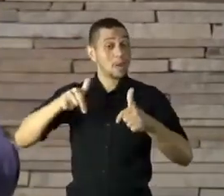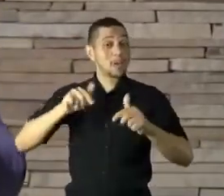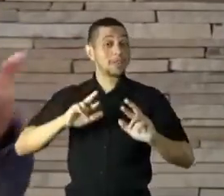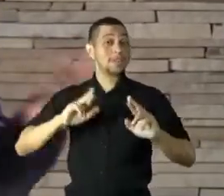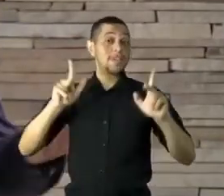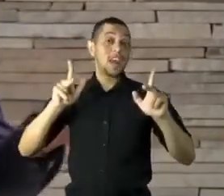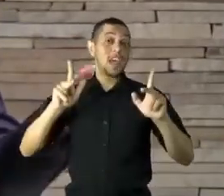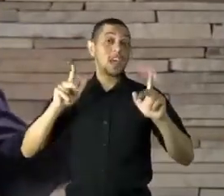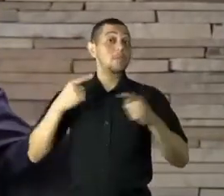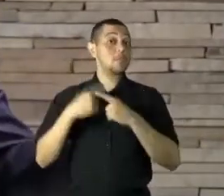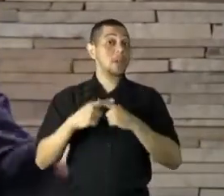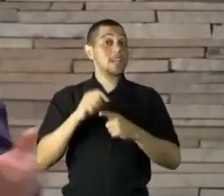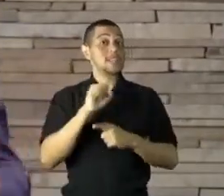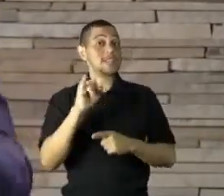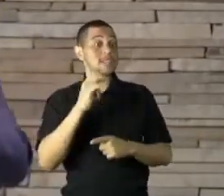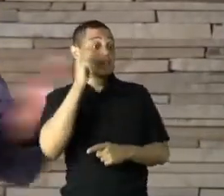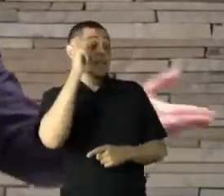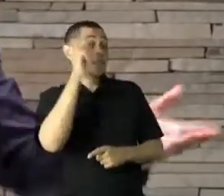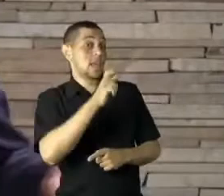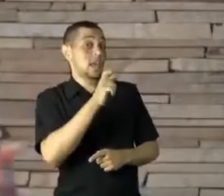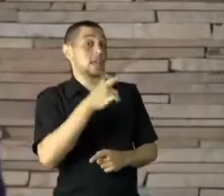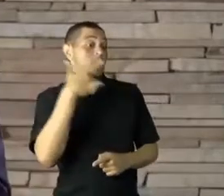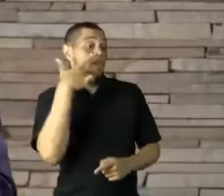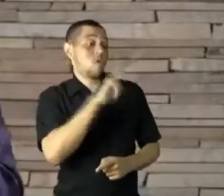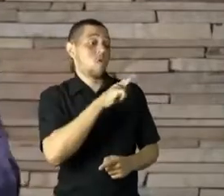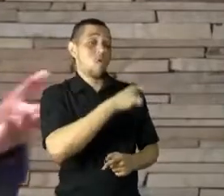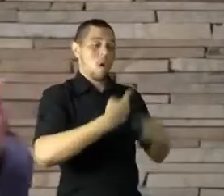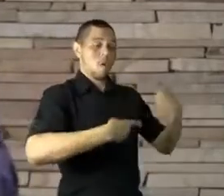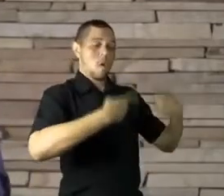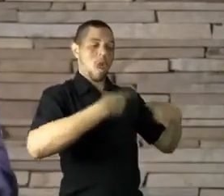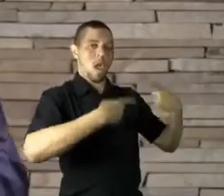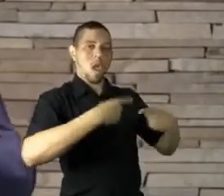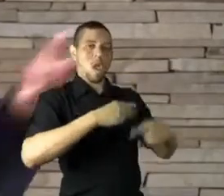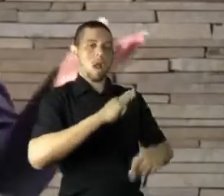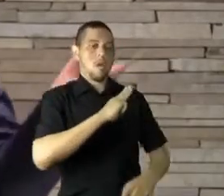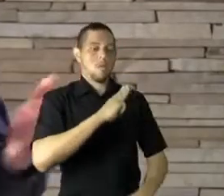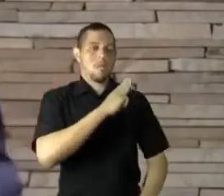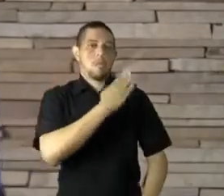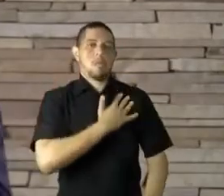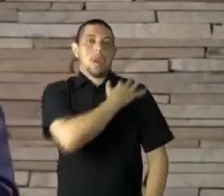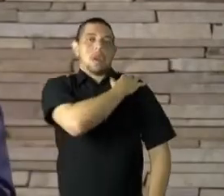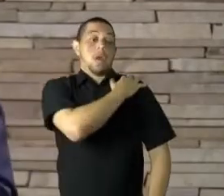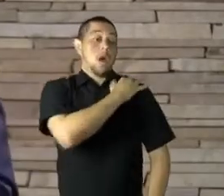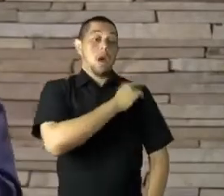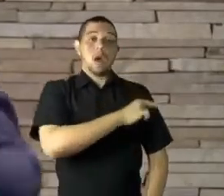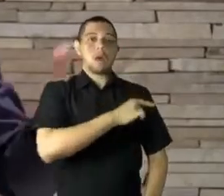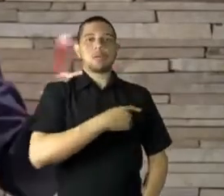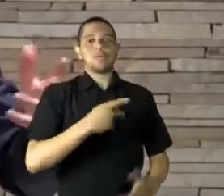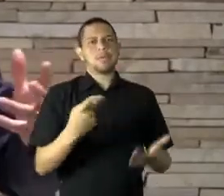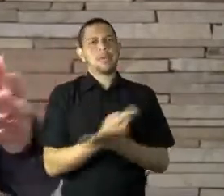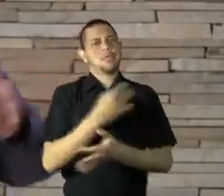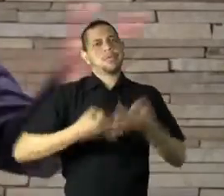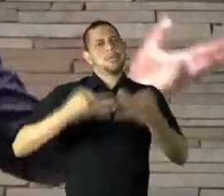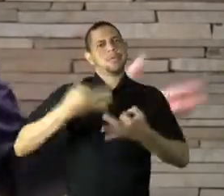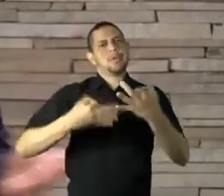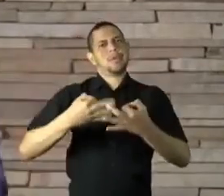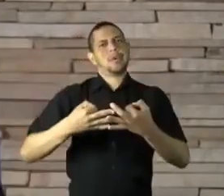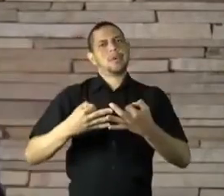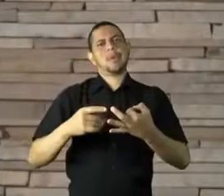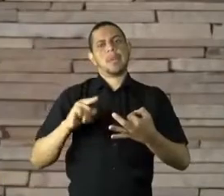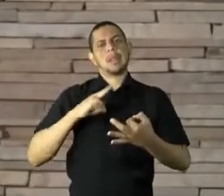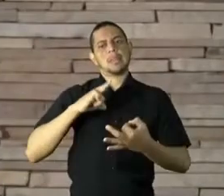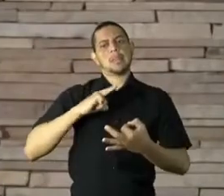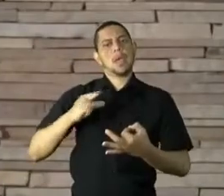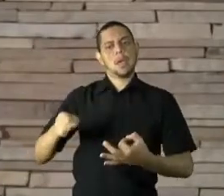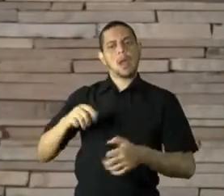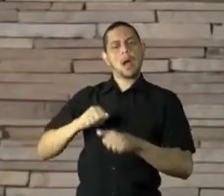um reino político militar ele não estaria ali sendo julgado não estaria sendo aprisionado teria 11 e Zé se